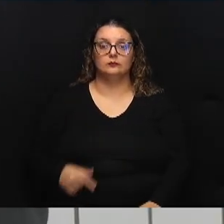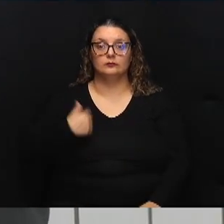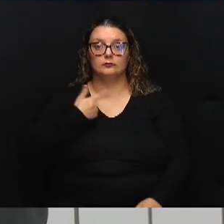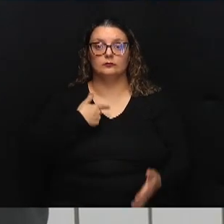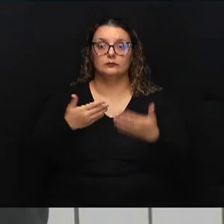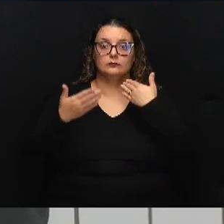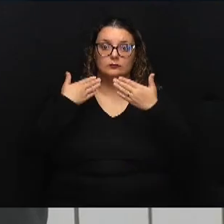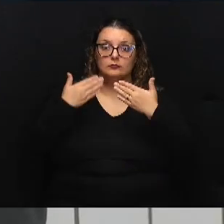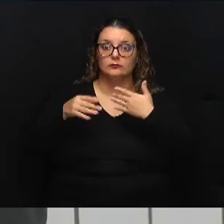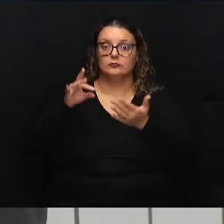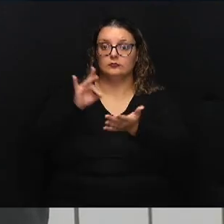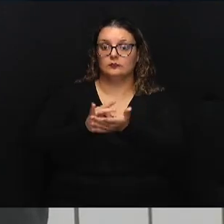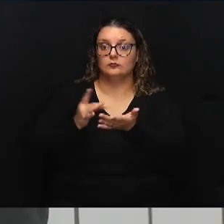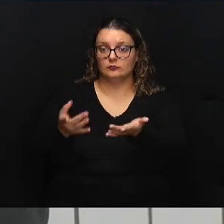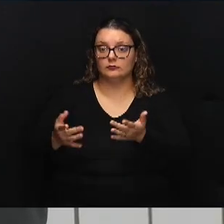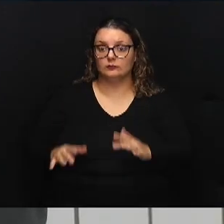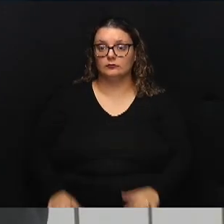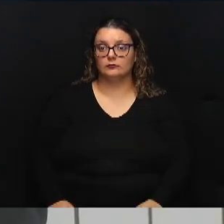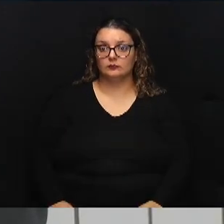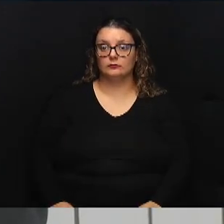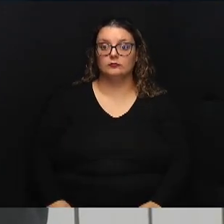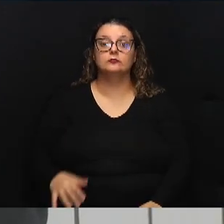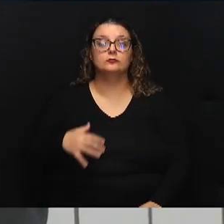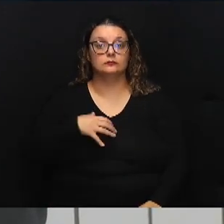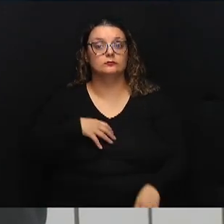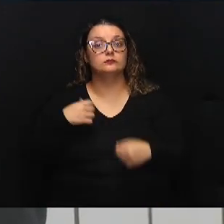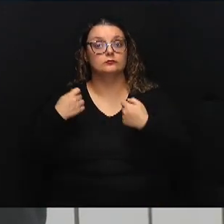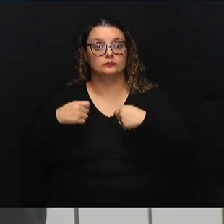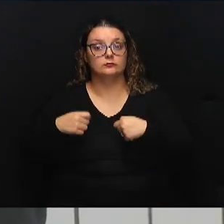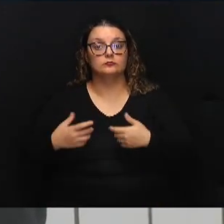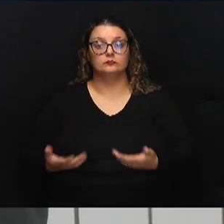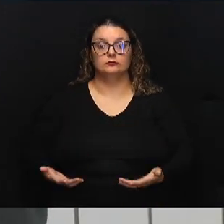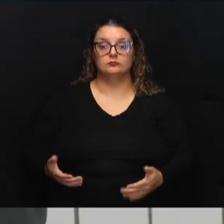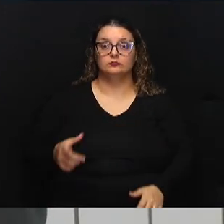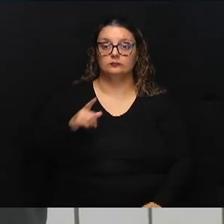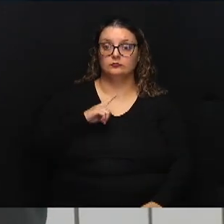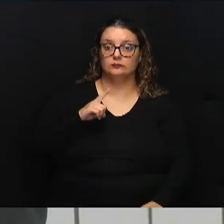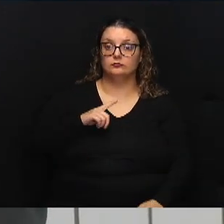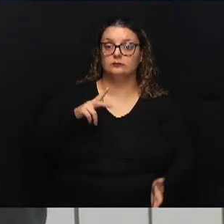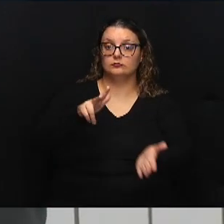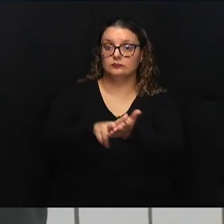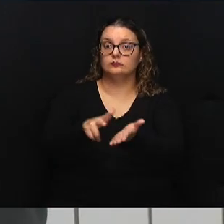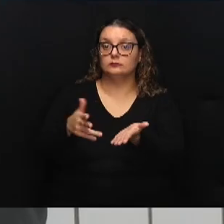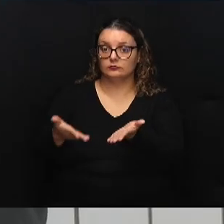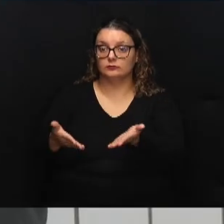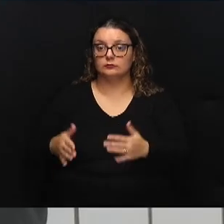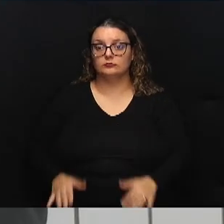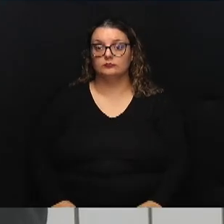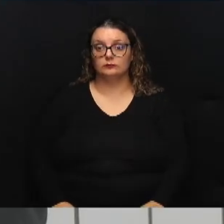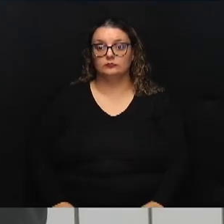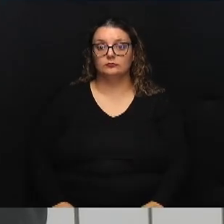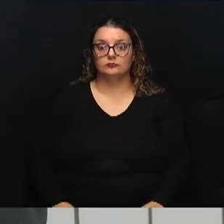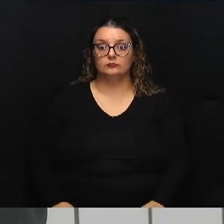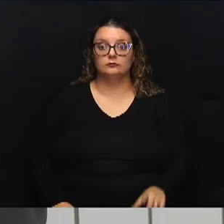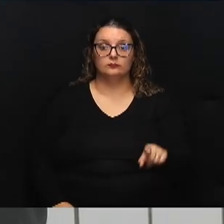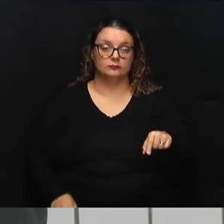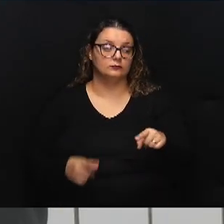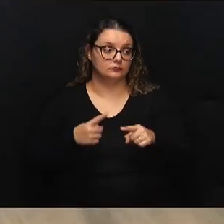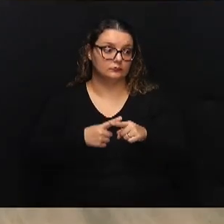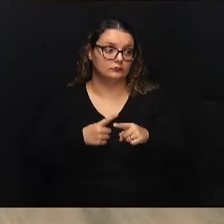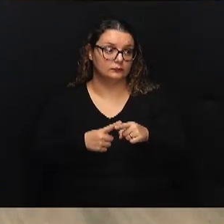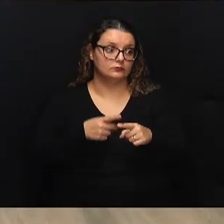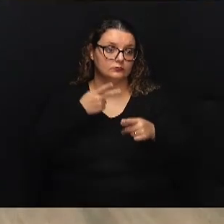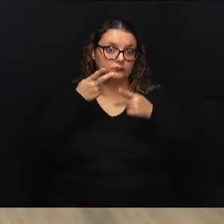conversando e realmente sentiu que há necessidade realmente de regularizar isso, né? Porque a gente